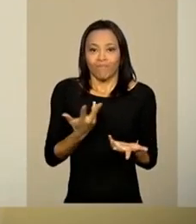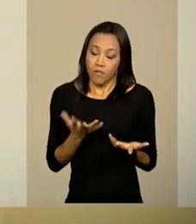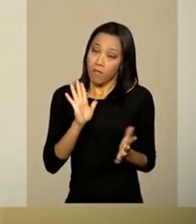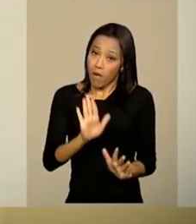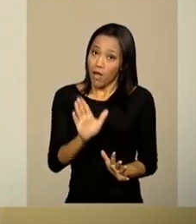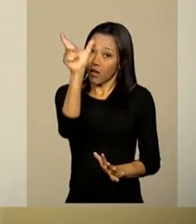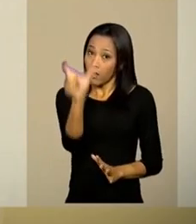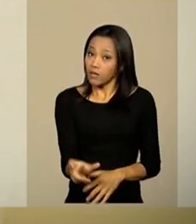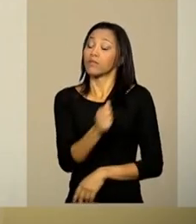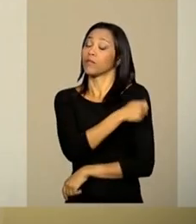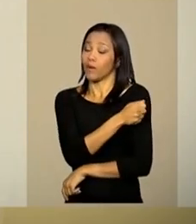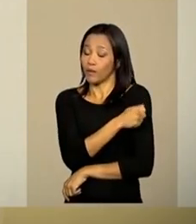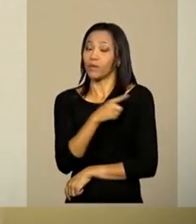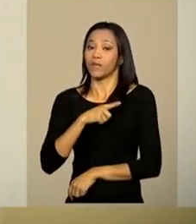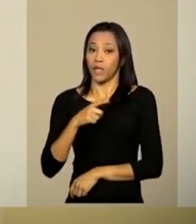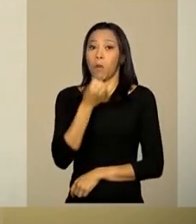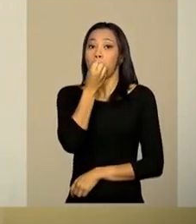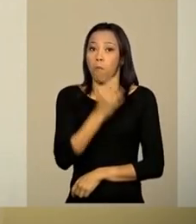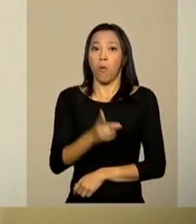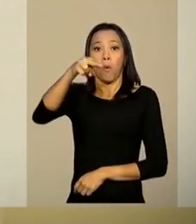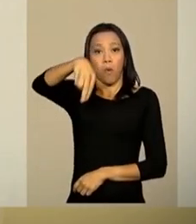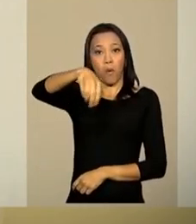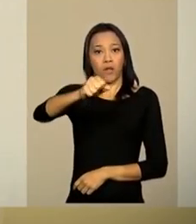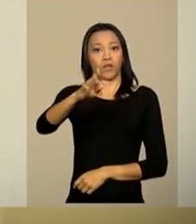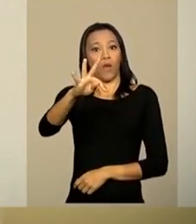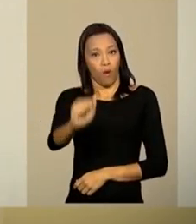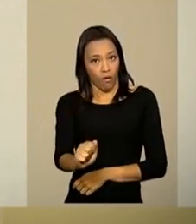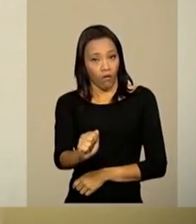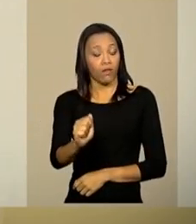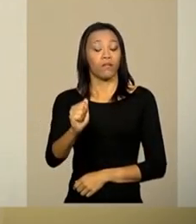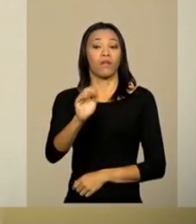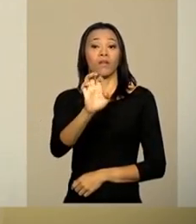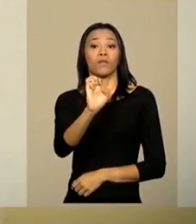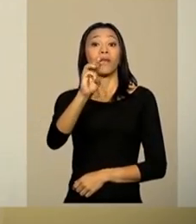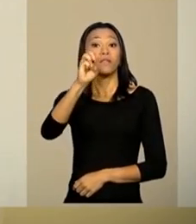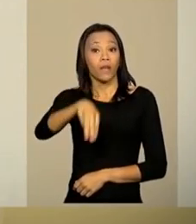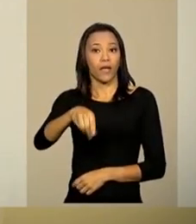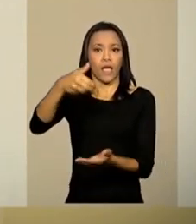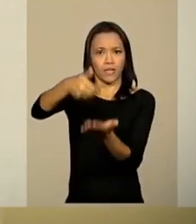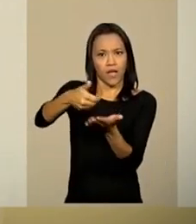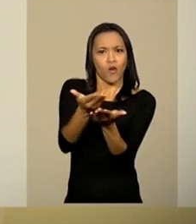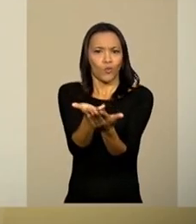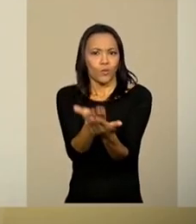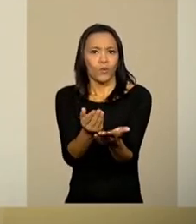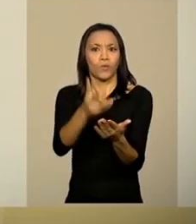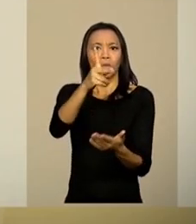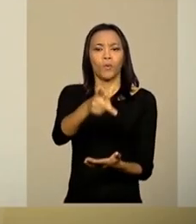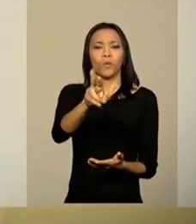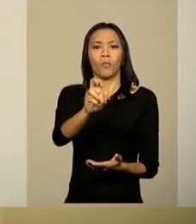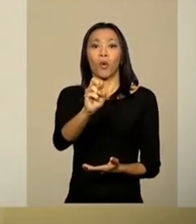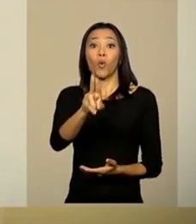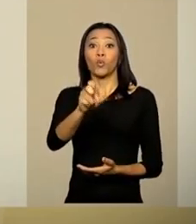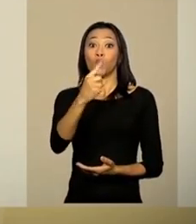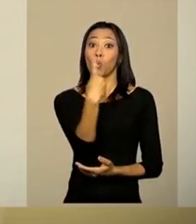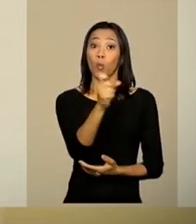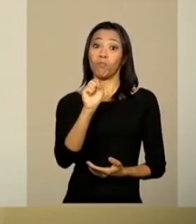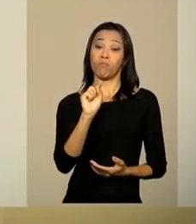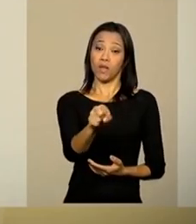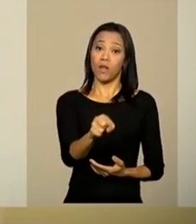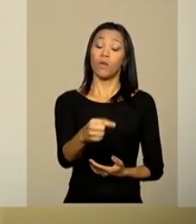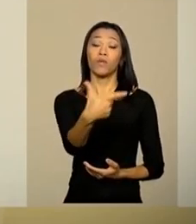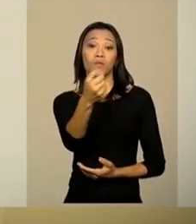estudante obtenha boa classificação no Enem, a bolsa do Pro escolhida por mais de 1.200.000